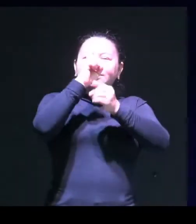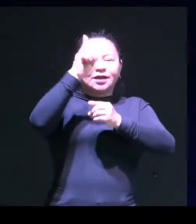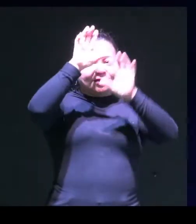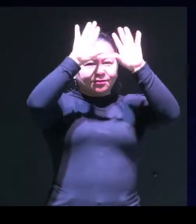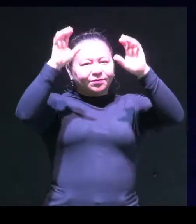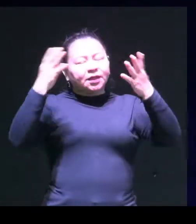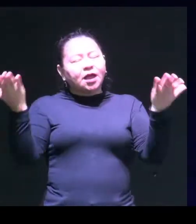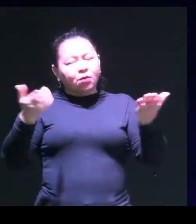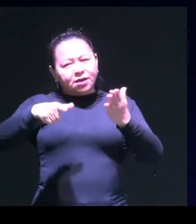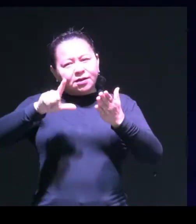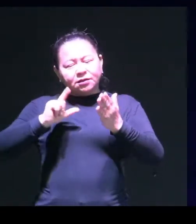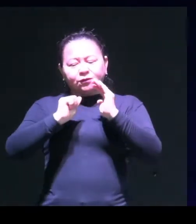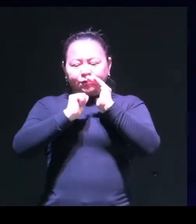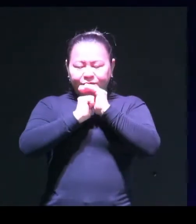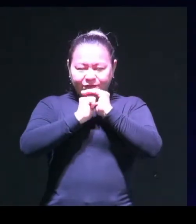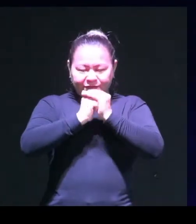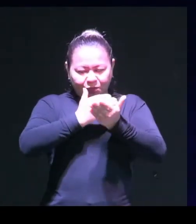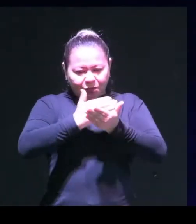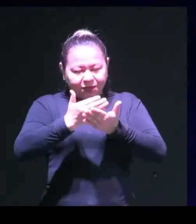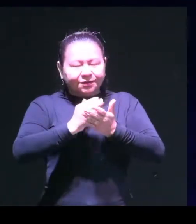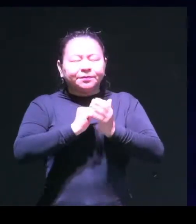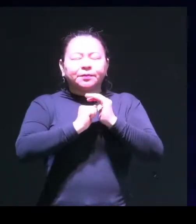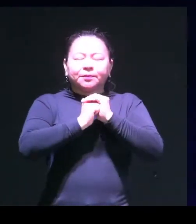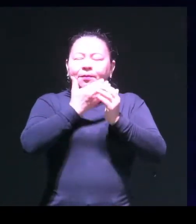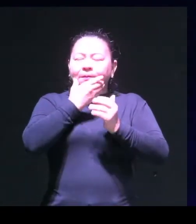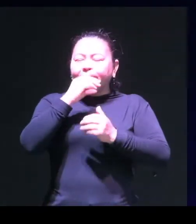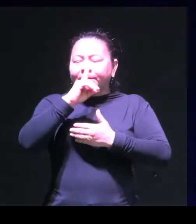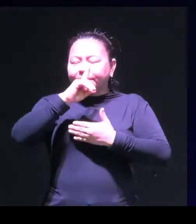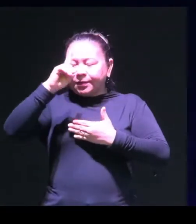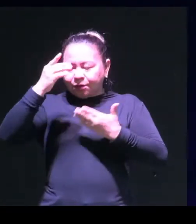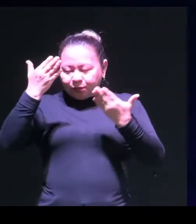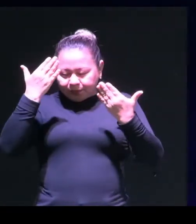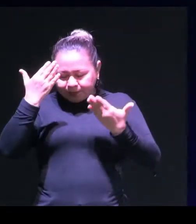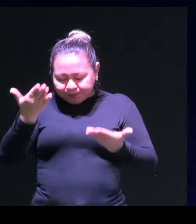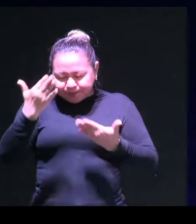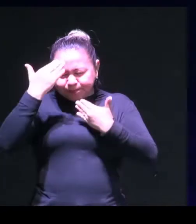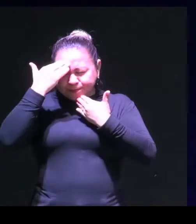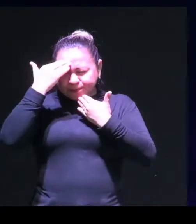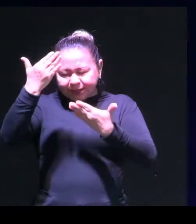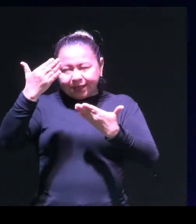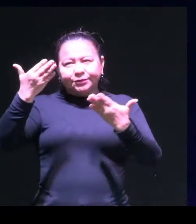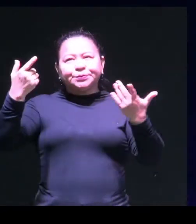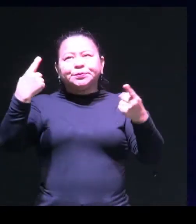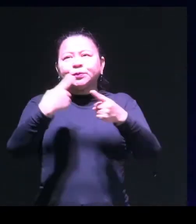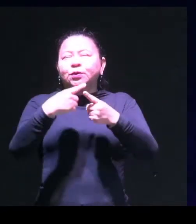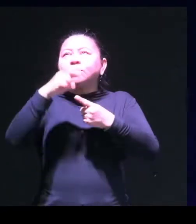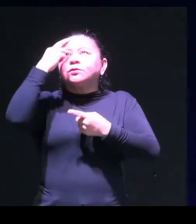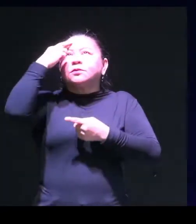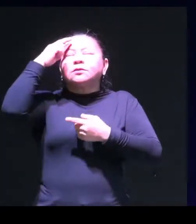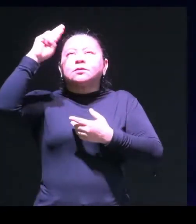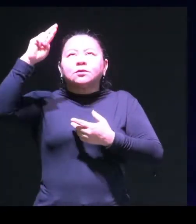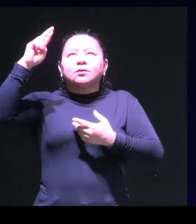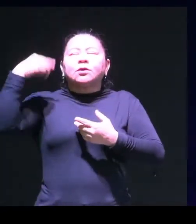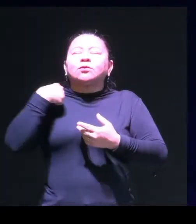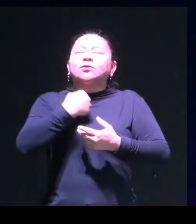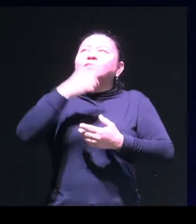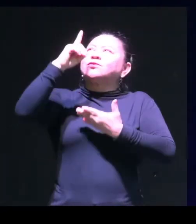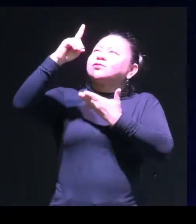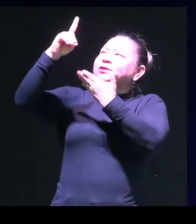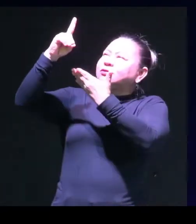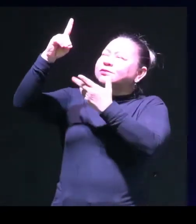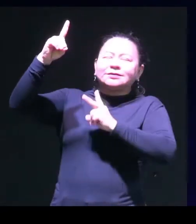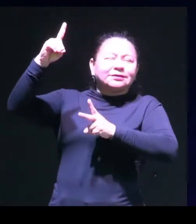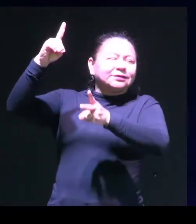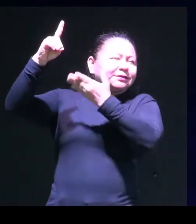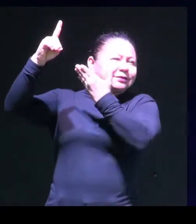Então, eu quero fazer uma oração antes de iniciar essa palavra. Pai, muito obrigado, porque o Senhor é o nosso Deus para